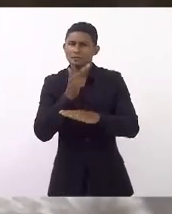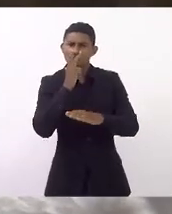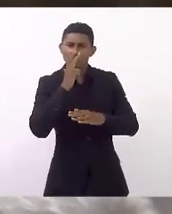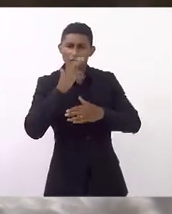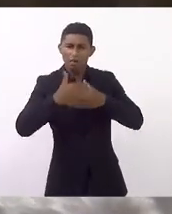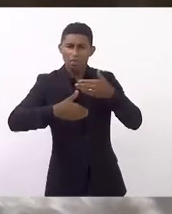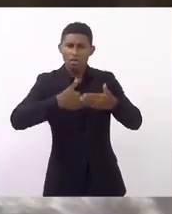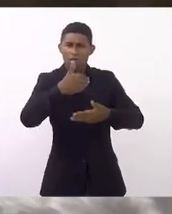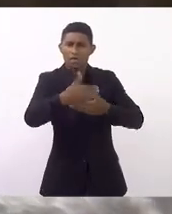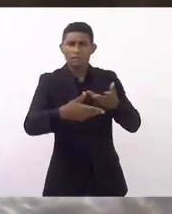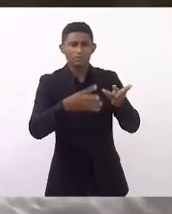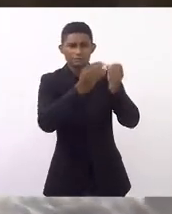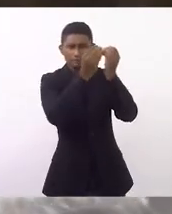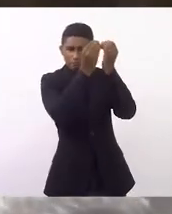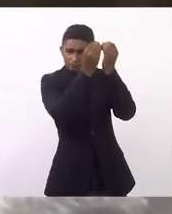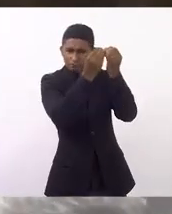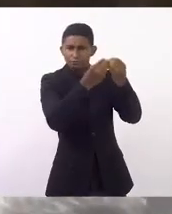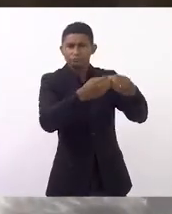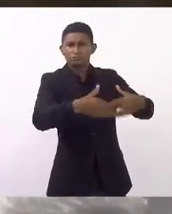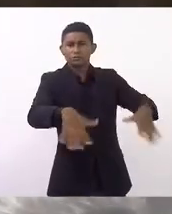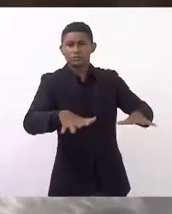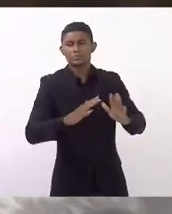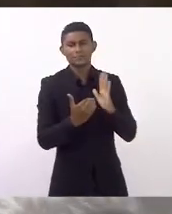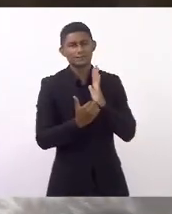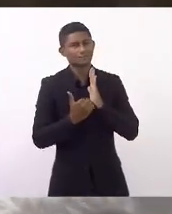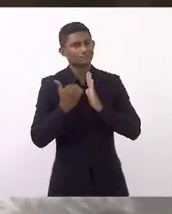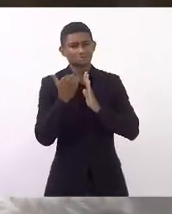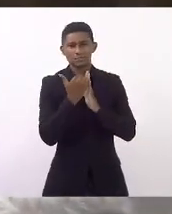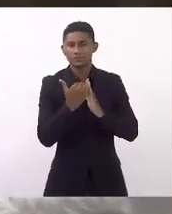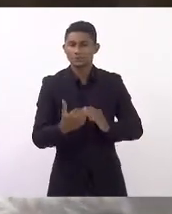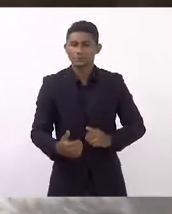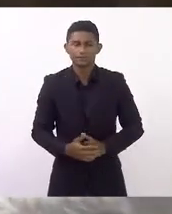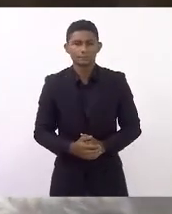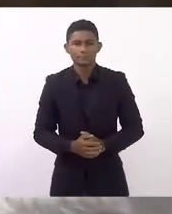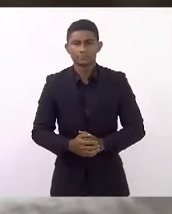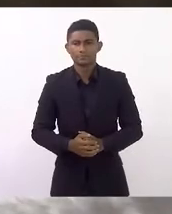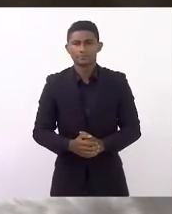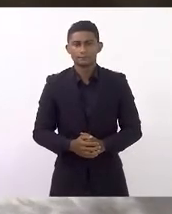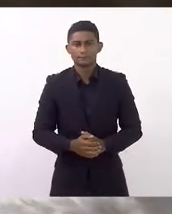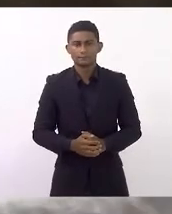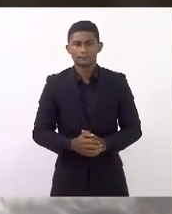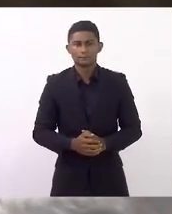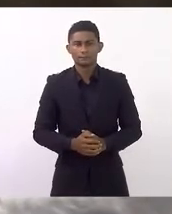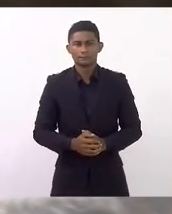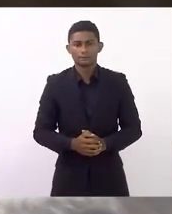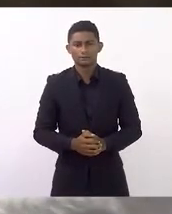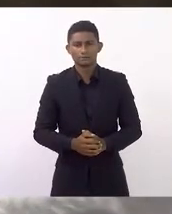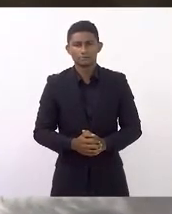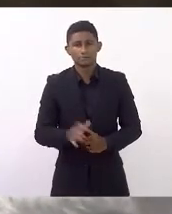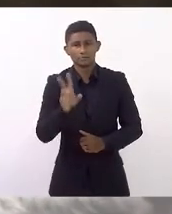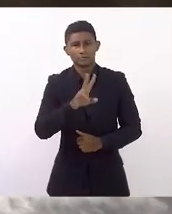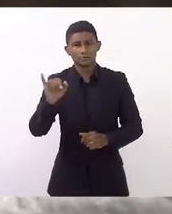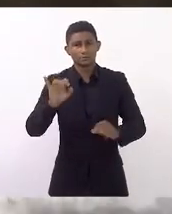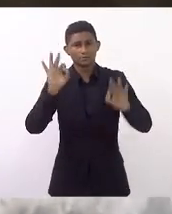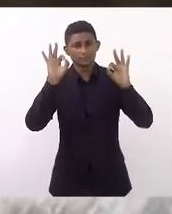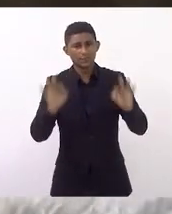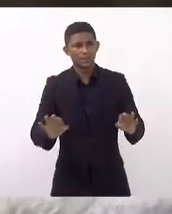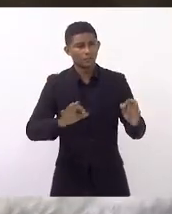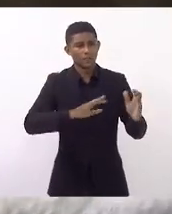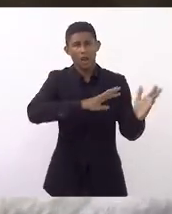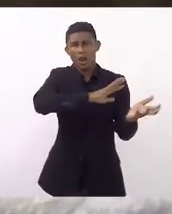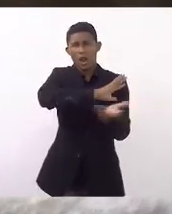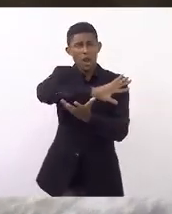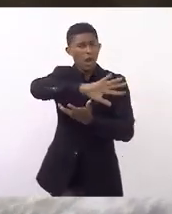ainda mais prejuízo a toda essa rede. Vai causar ainda mais confusão.